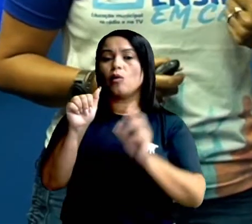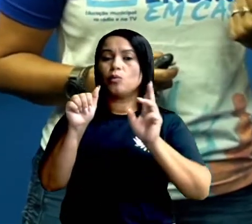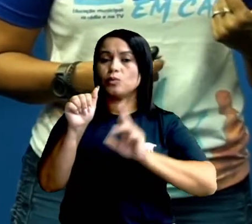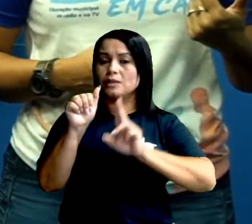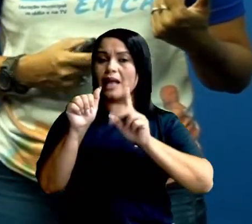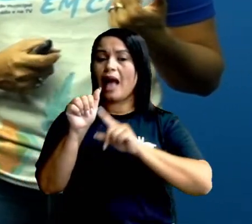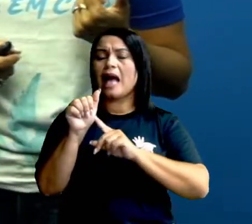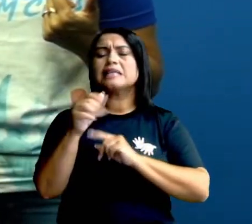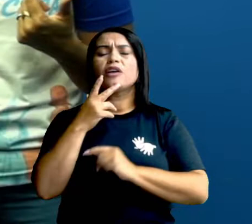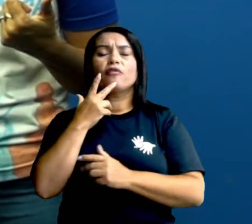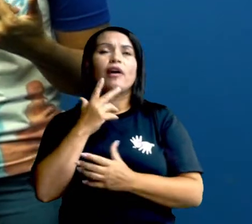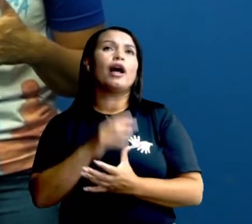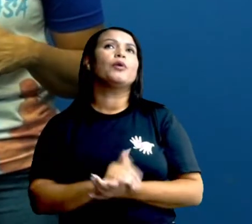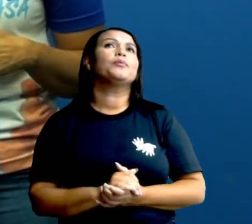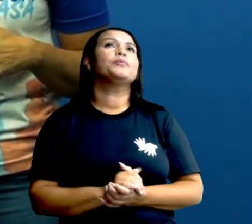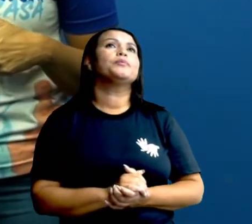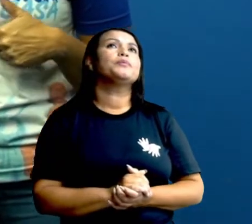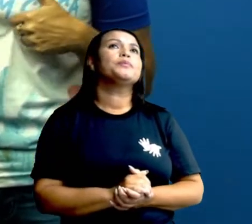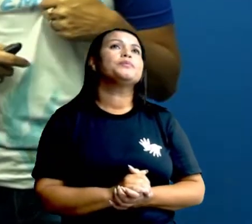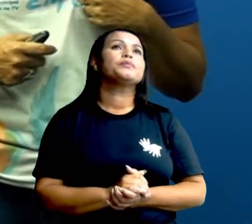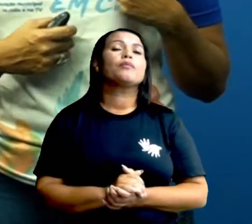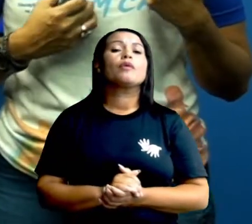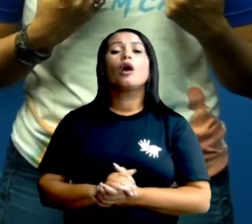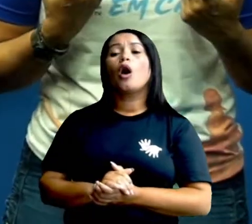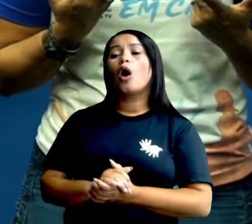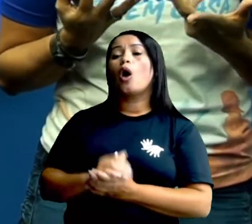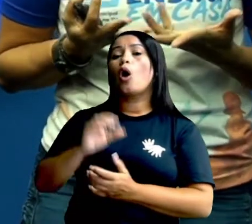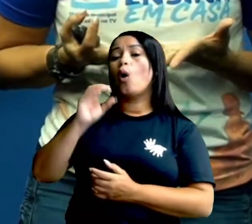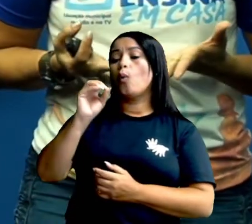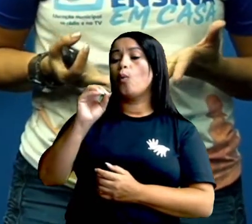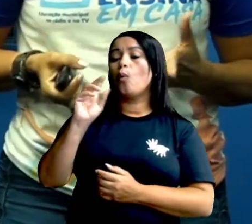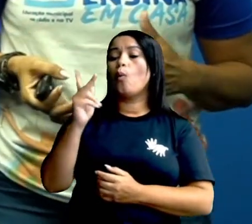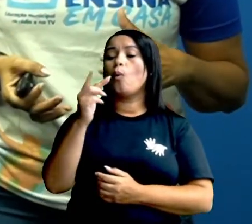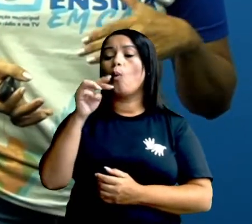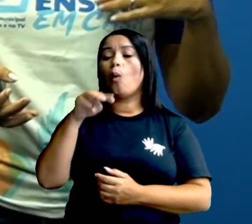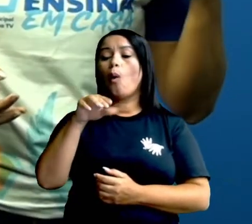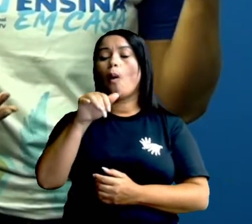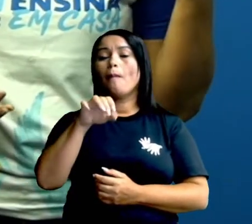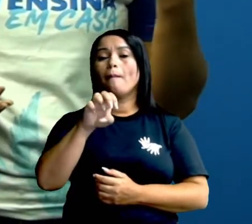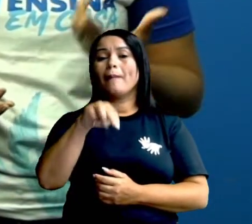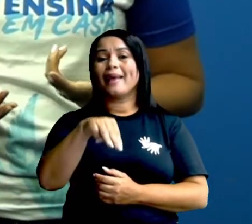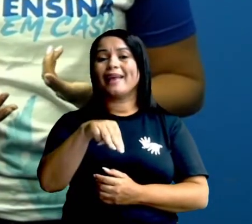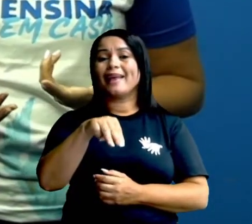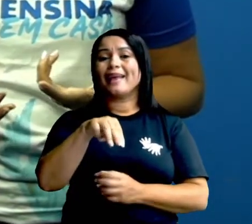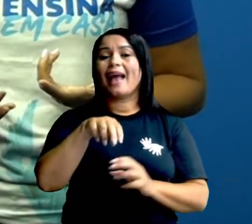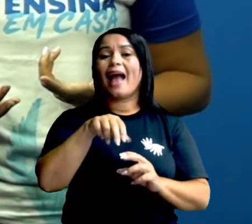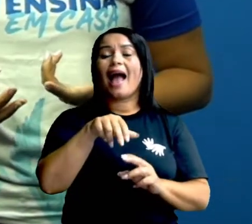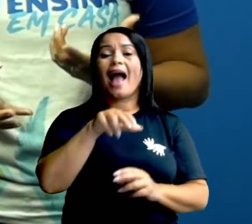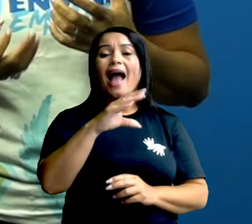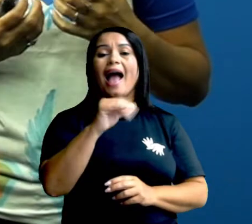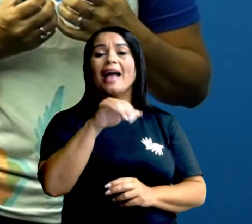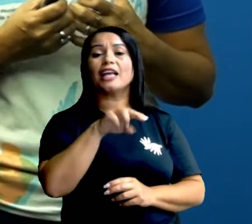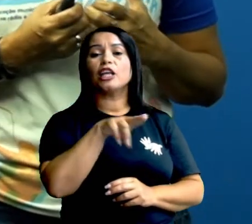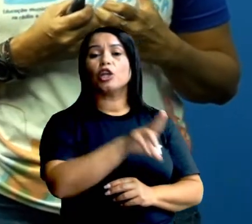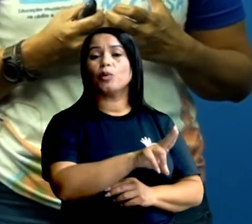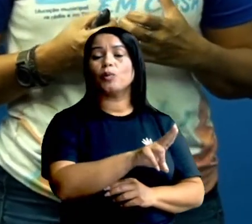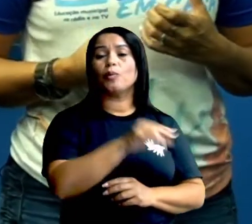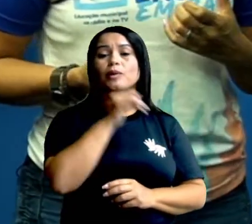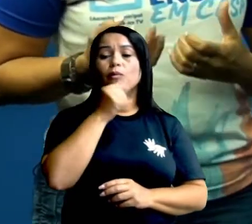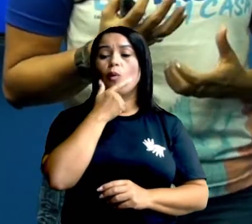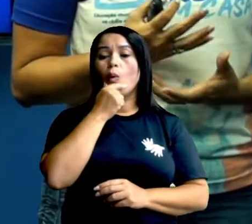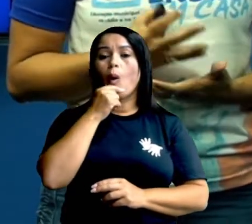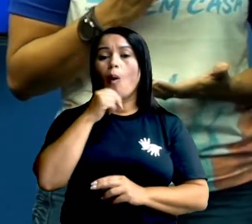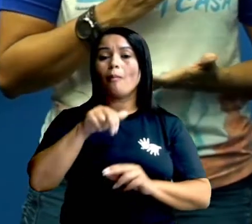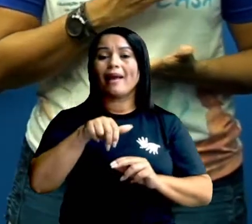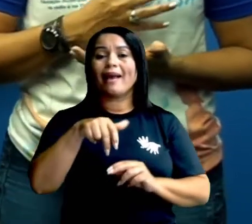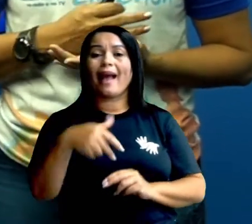certo? Agora, se eu digo assim, o homem caiu, eu vou ter que usar o artigo o,